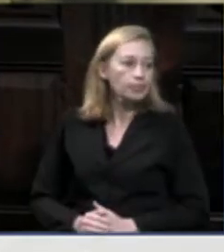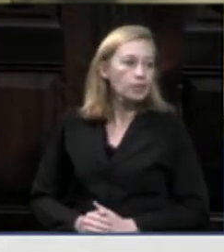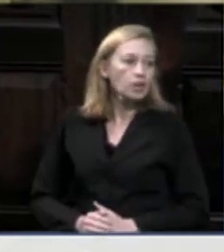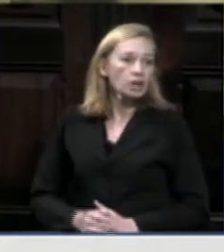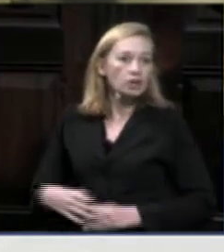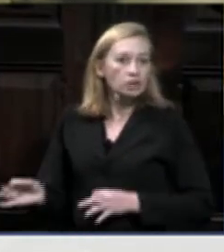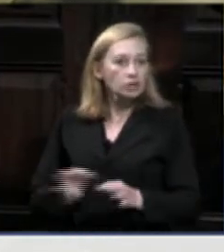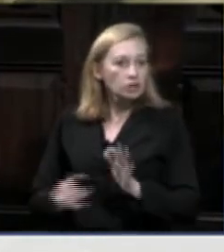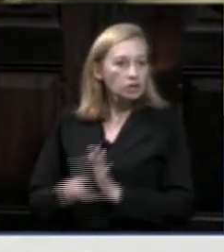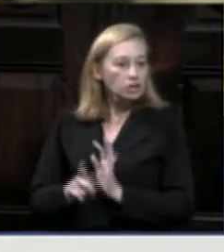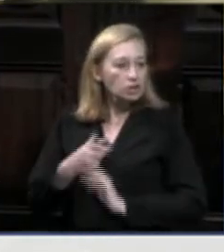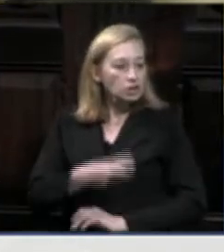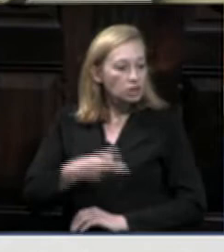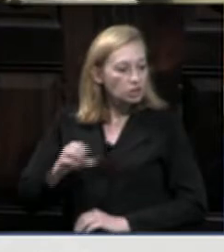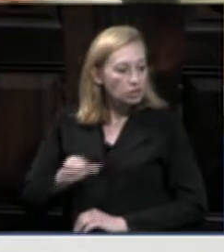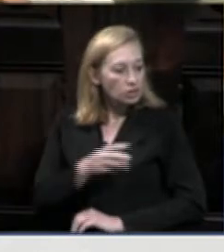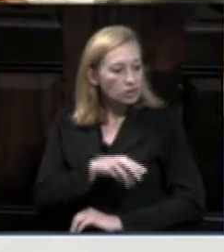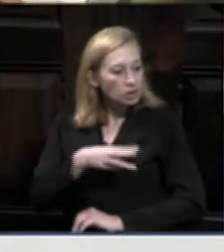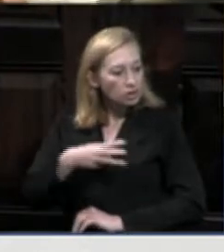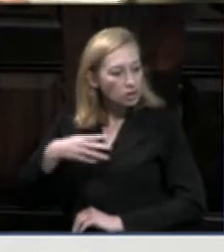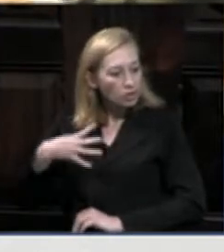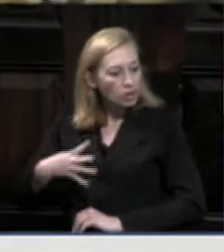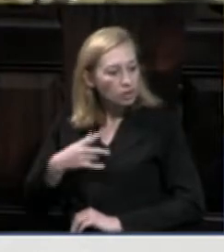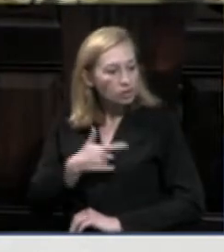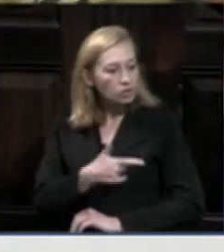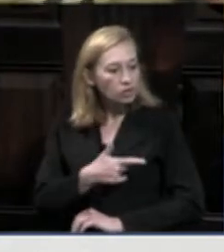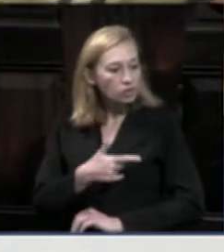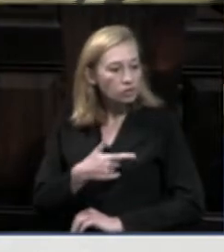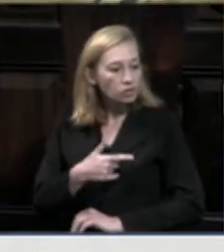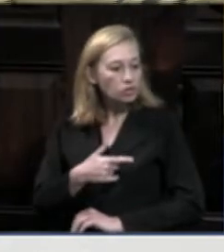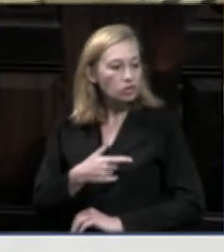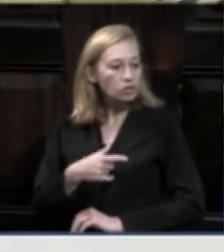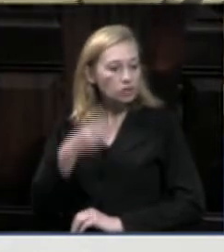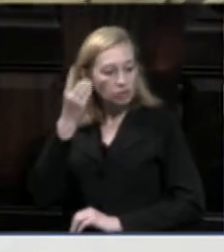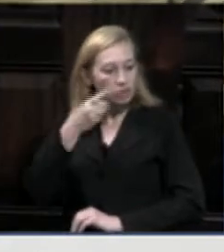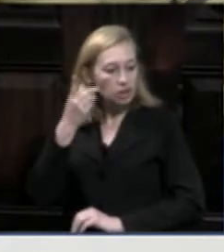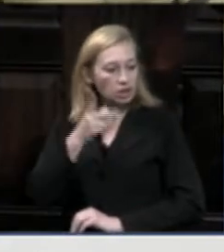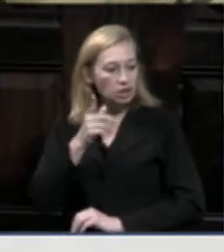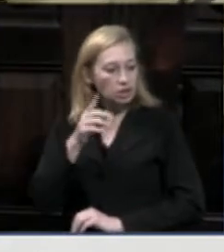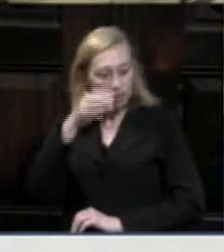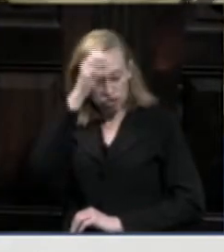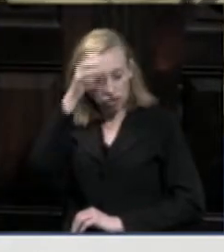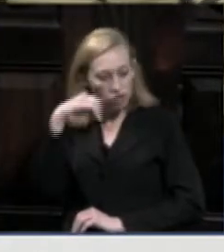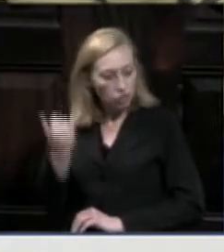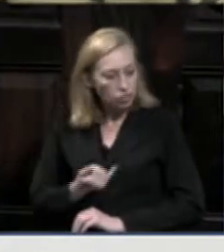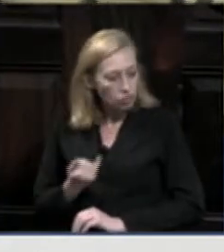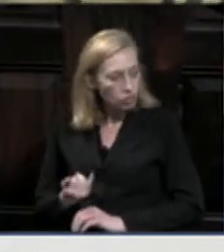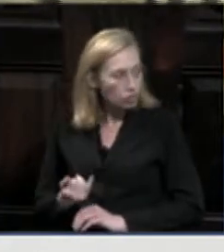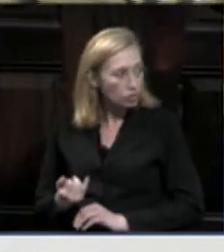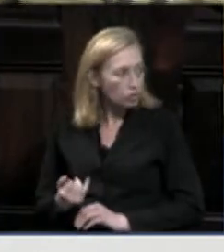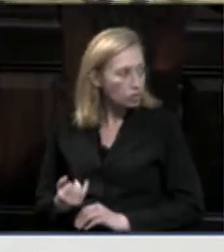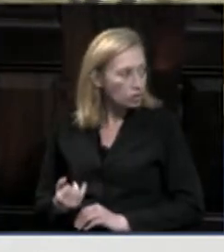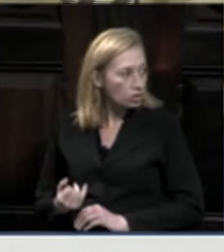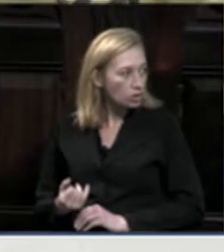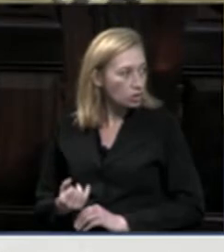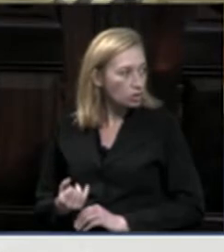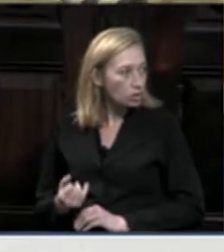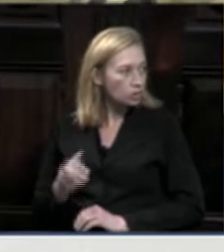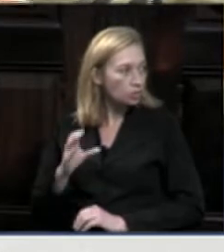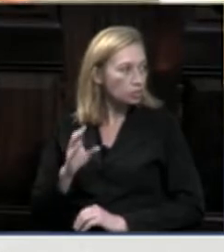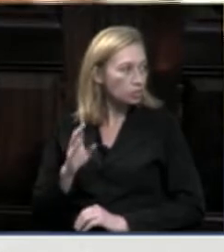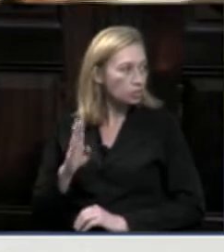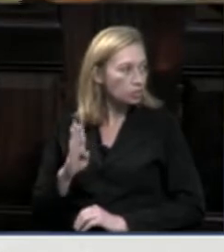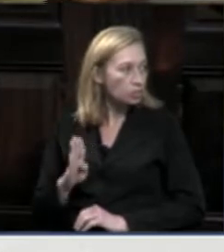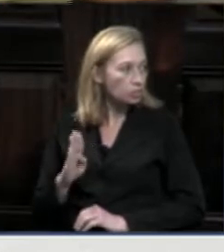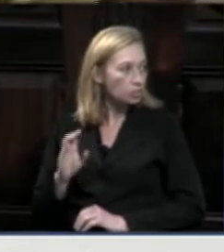de lei 3984 de 2018, de autoria da deputada Tia Ju, que dispõe sobre o efetivo mínimo para os conjuntos sinfônicos da PEMERG